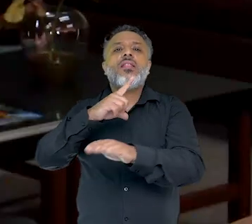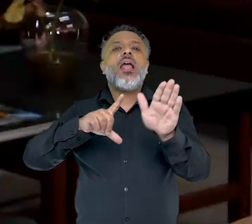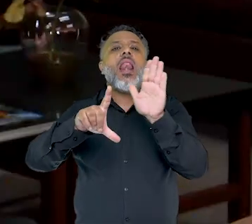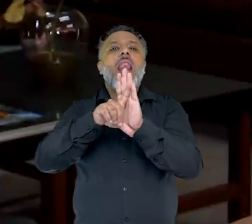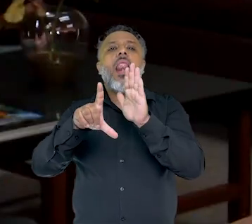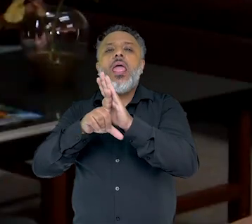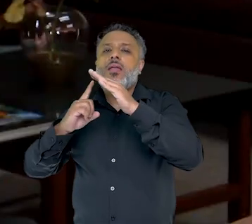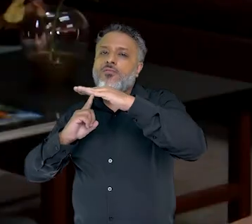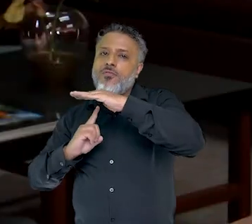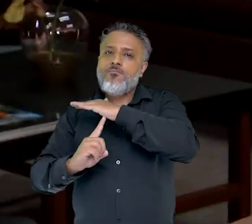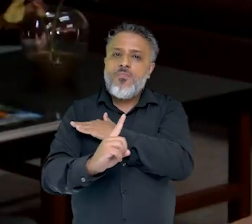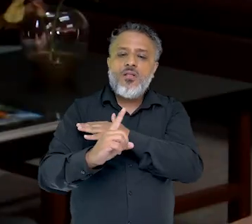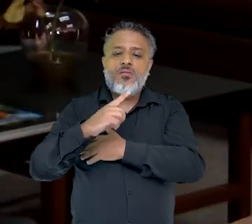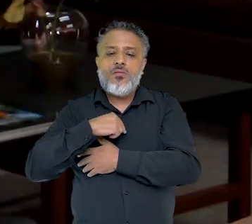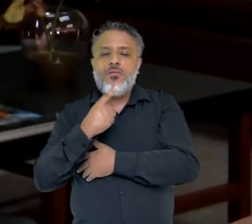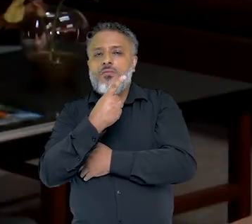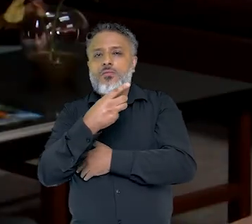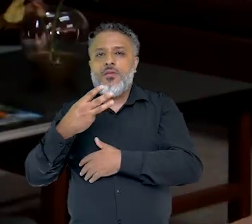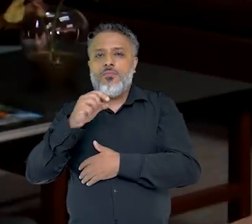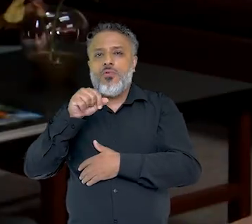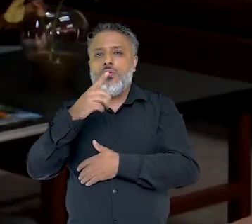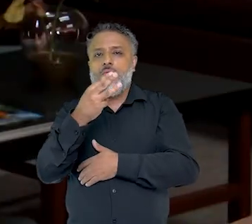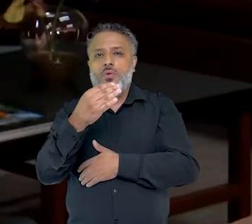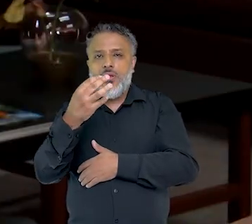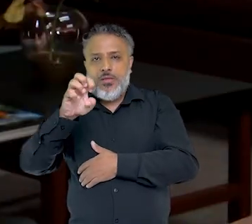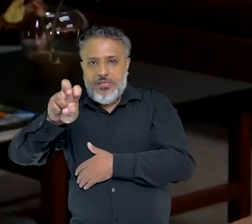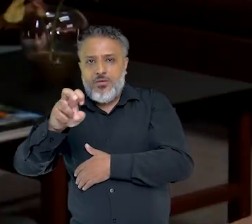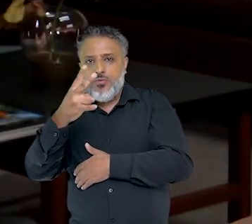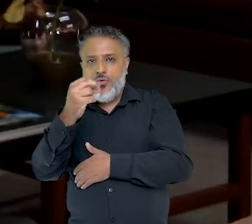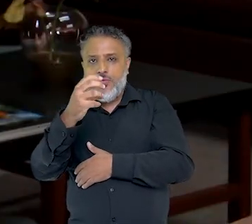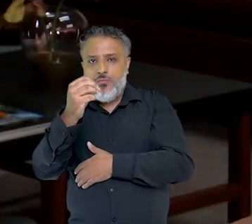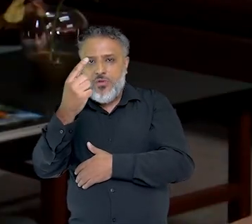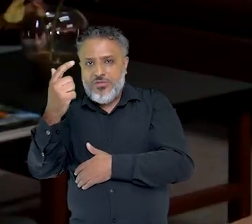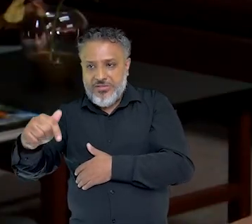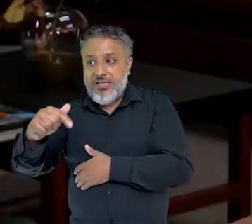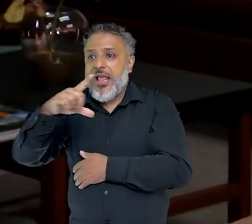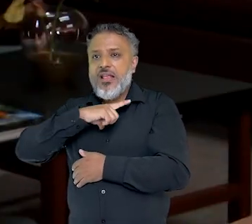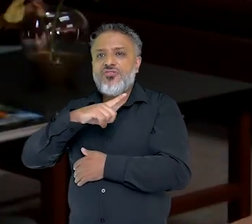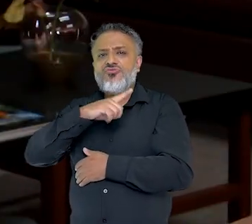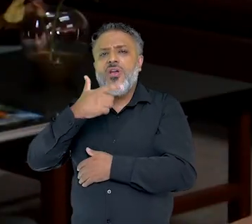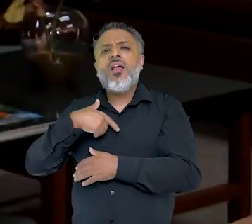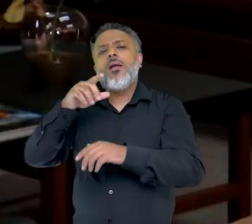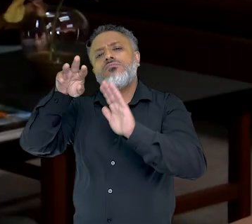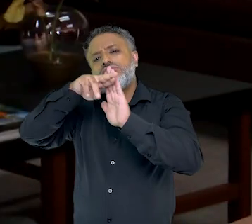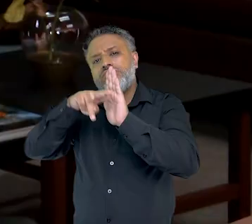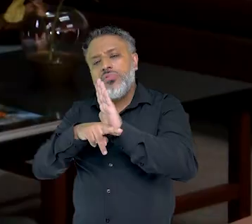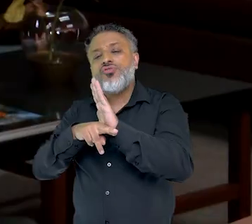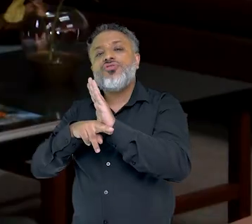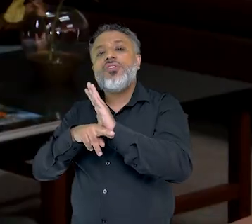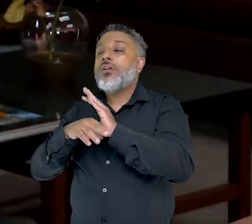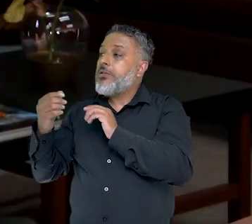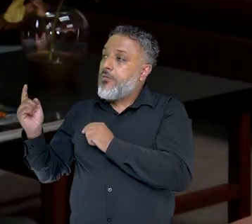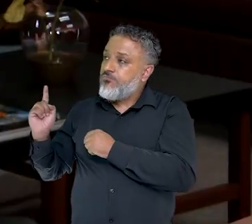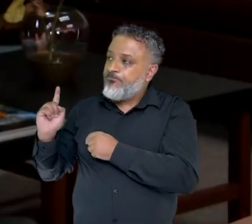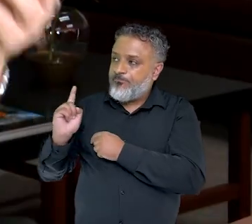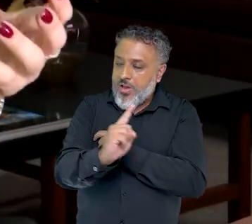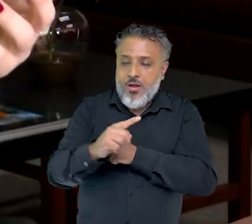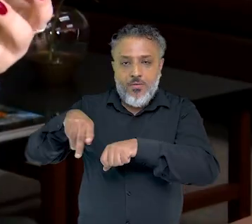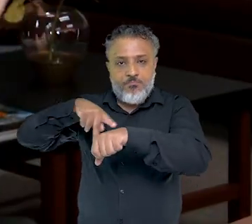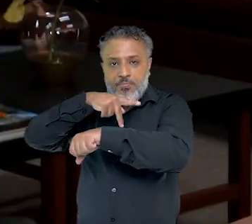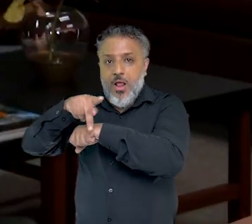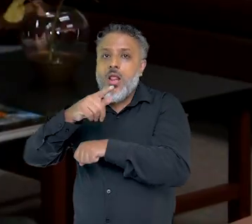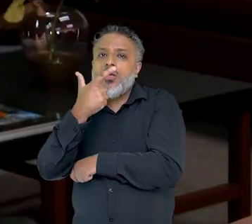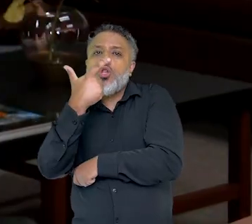Lei 3.445 de 2017, essa perspectiva das categorias migratórias. E a gente tem uma